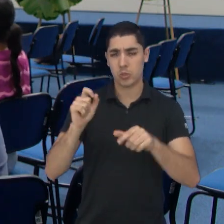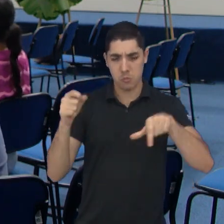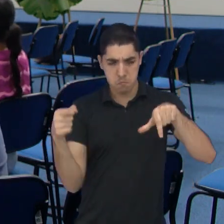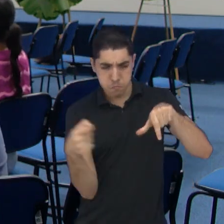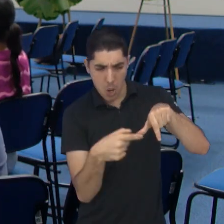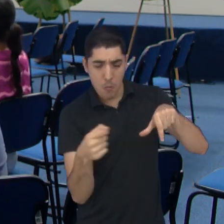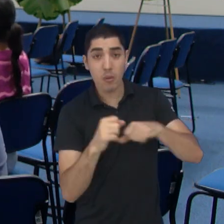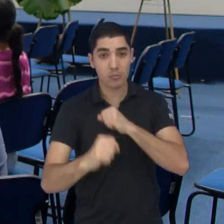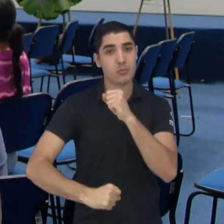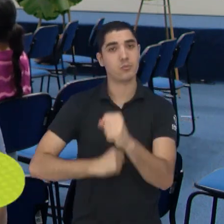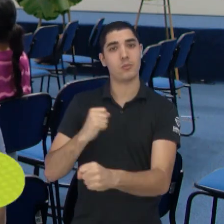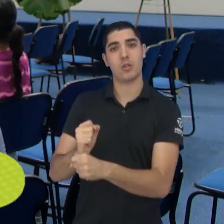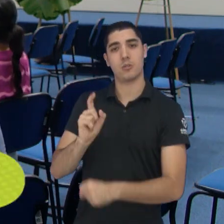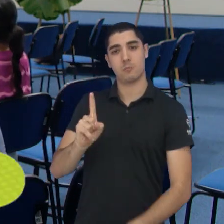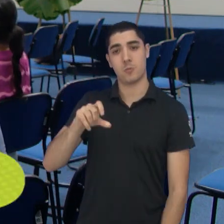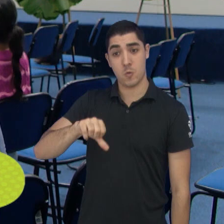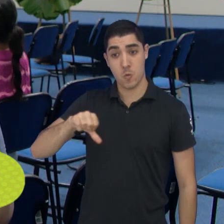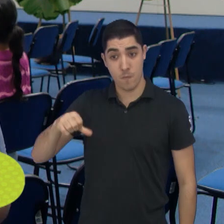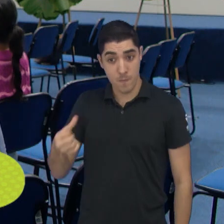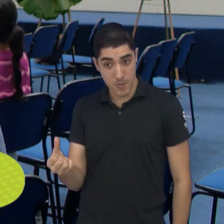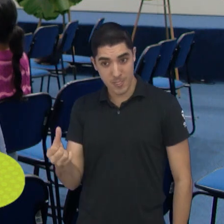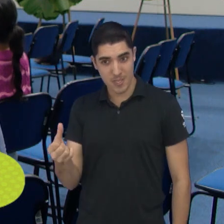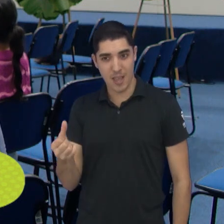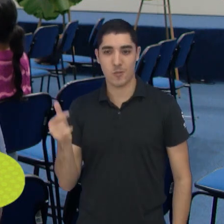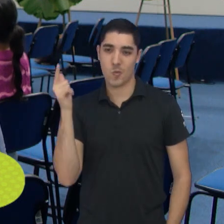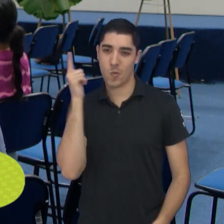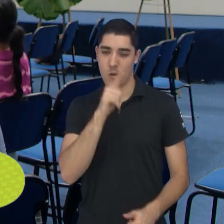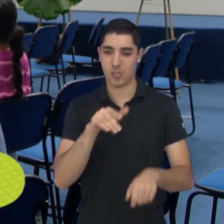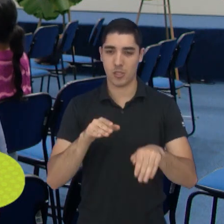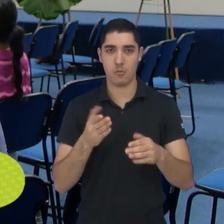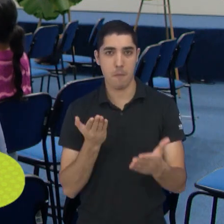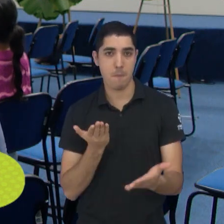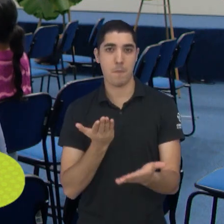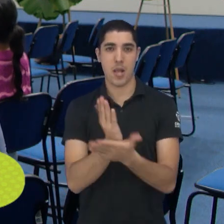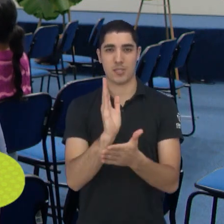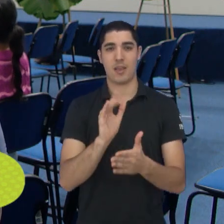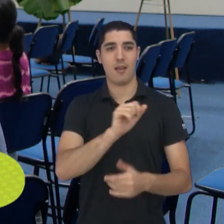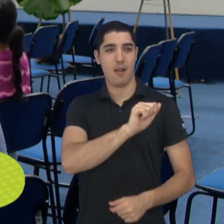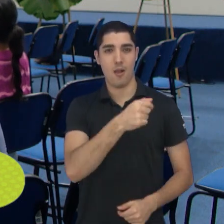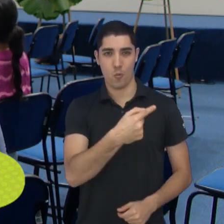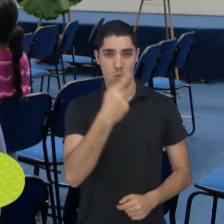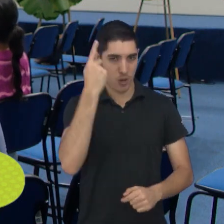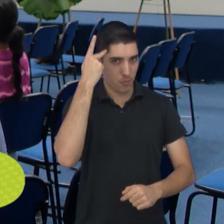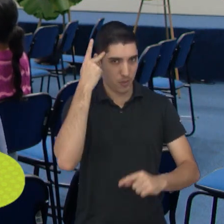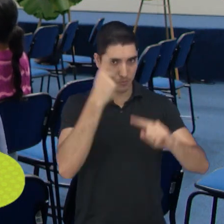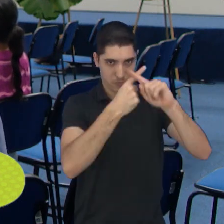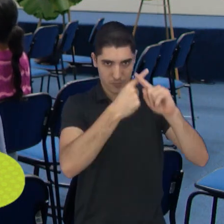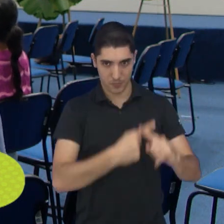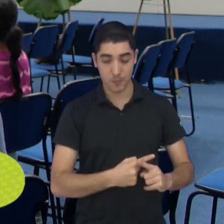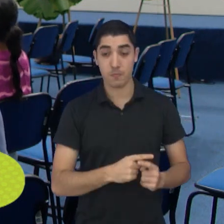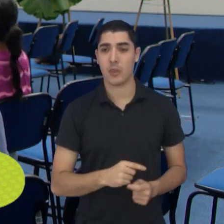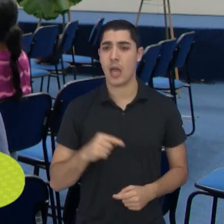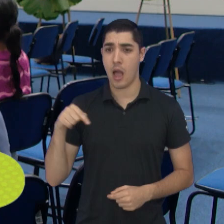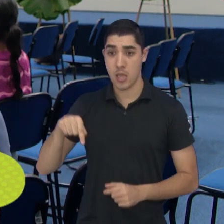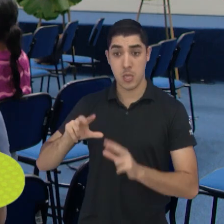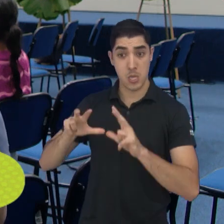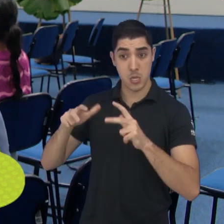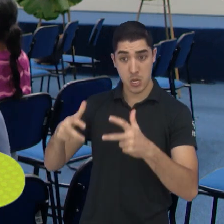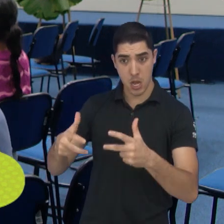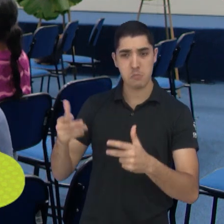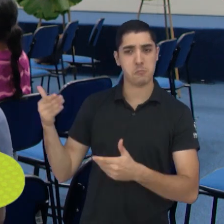em 1996. Aqui pelo plenário da Câmara passaram várias autoridades,